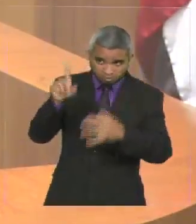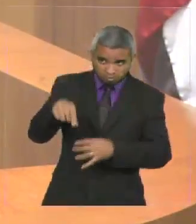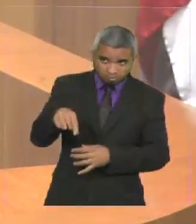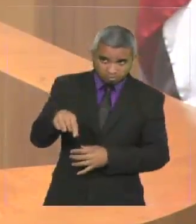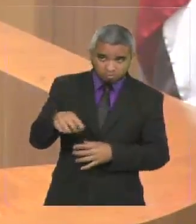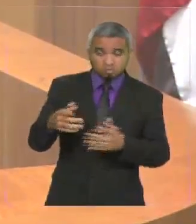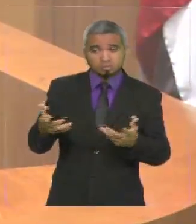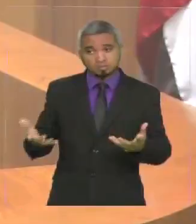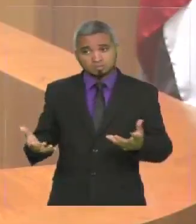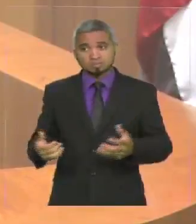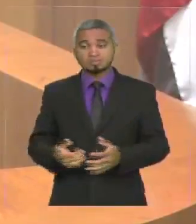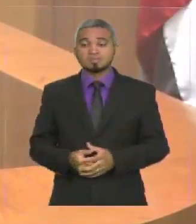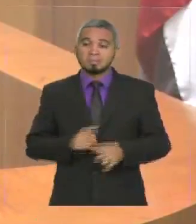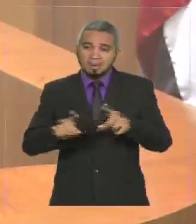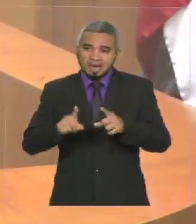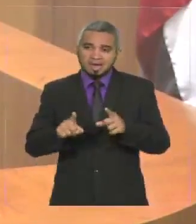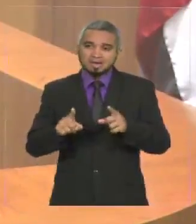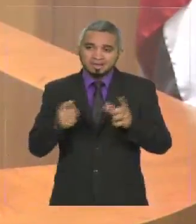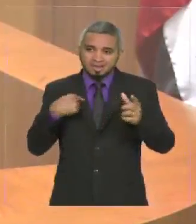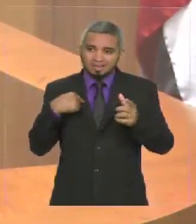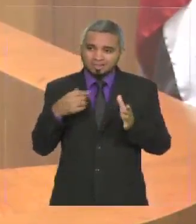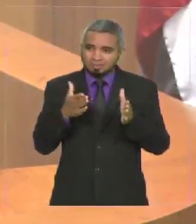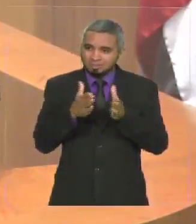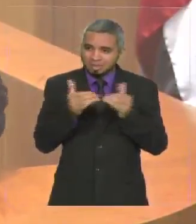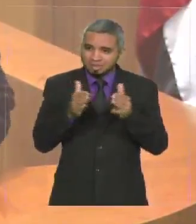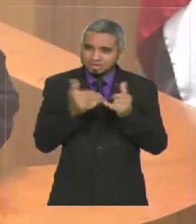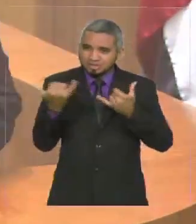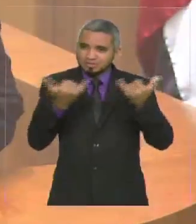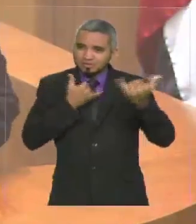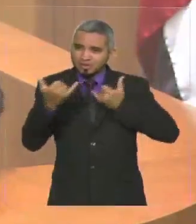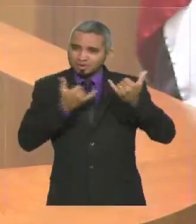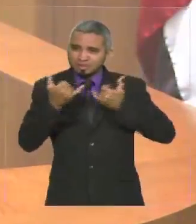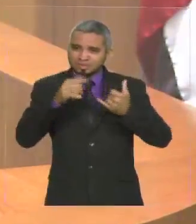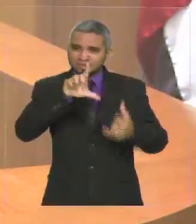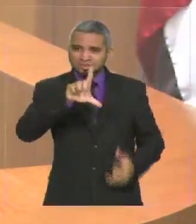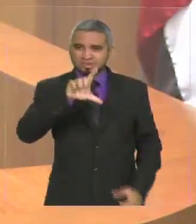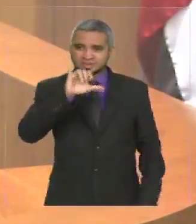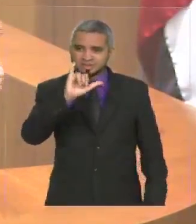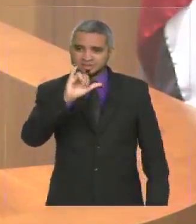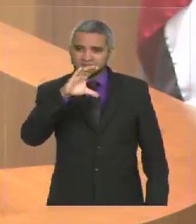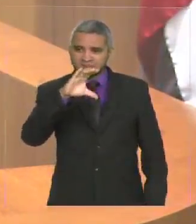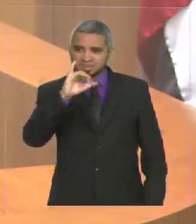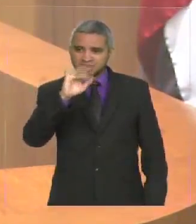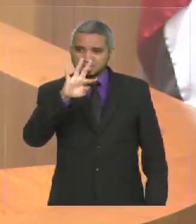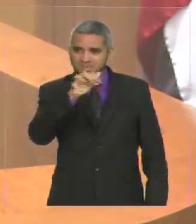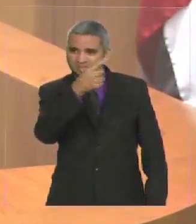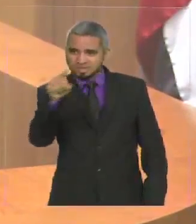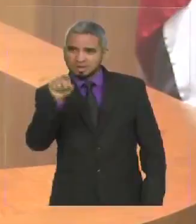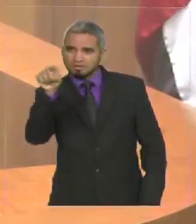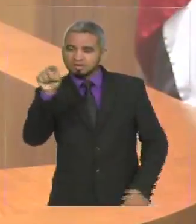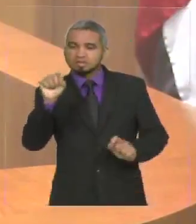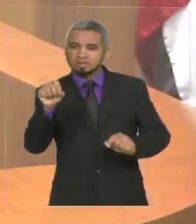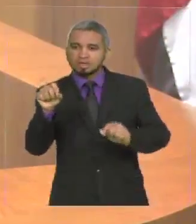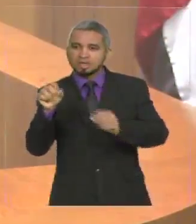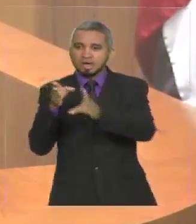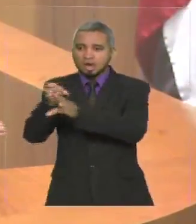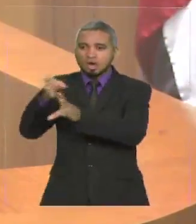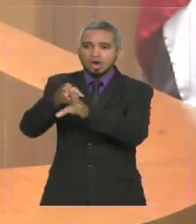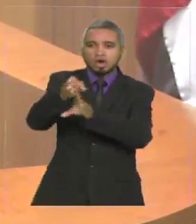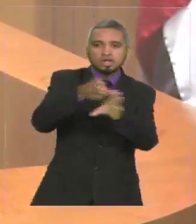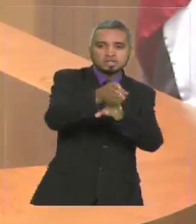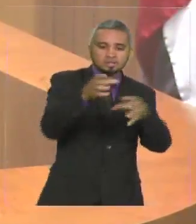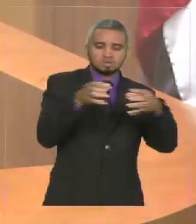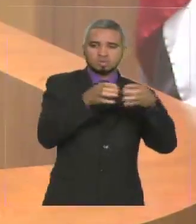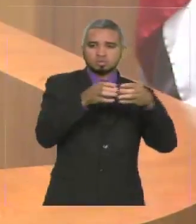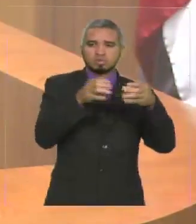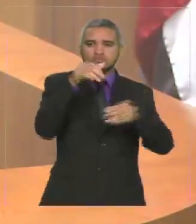E agora, quando nós pedimos aqui a informação sobre uma licitação, Vossa Excelência encaminha aos seus pares para votar contra o